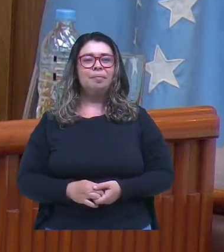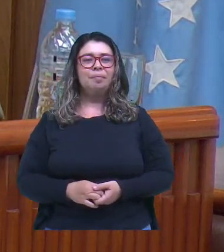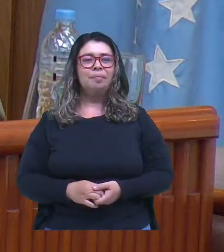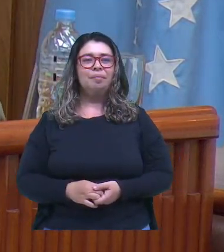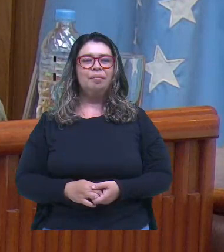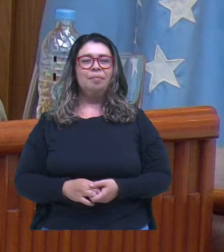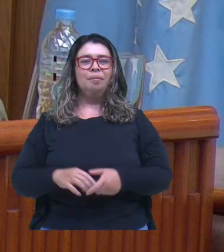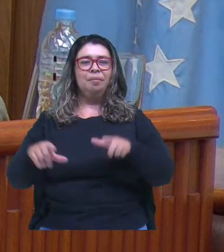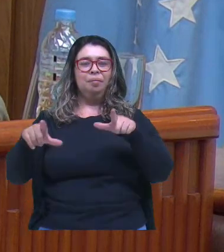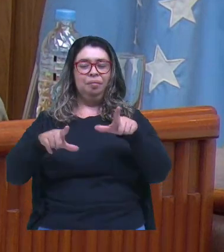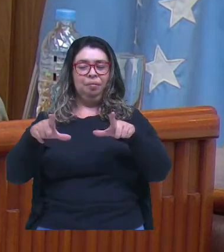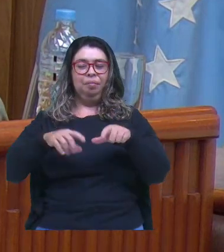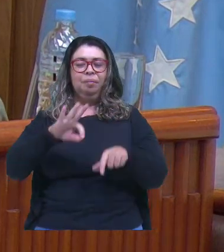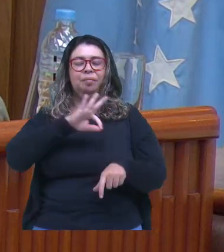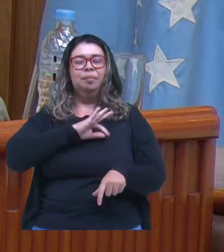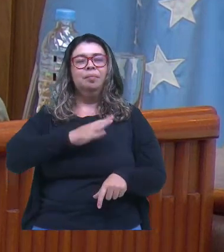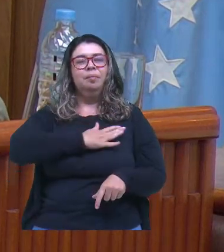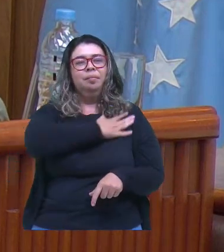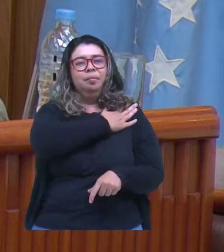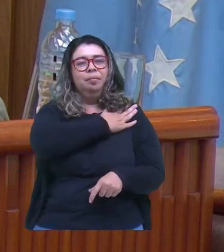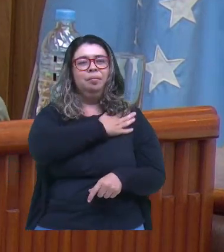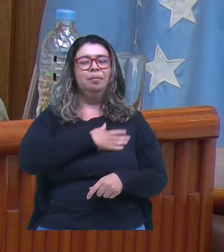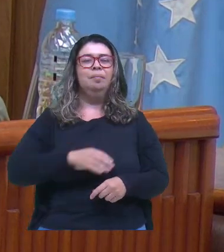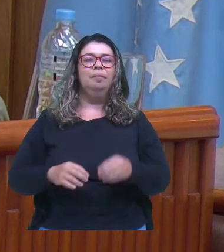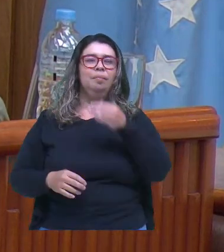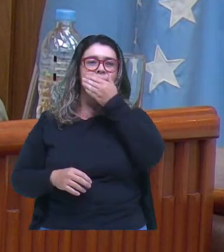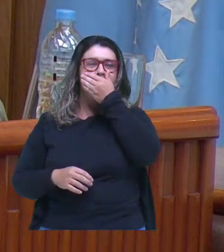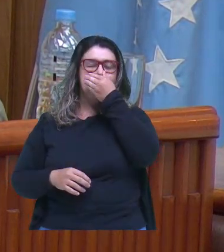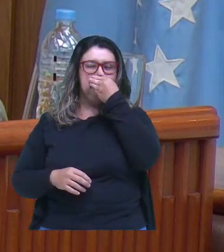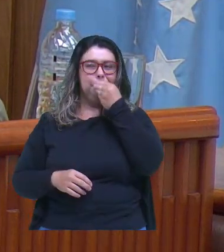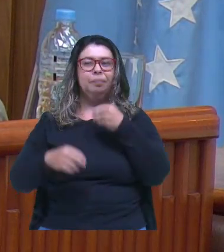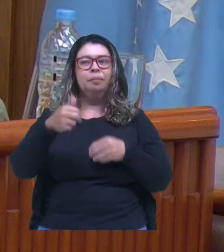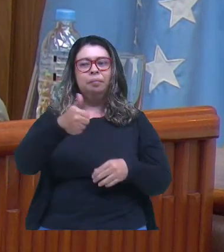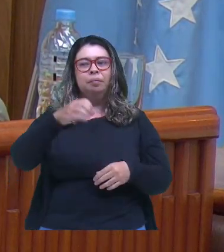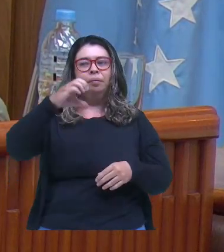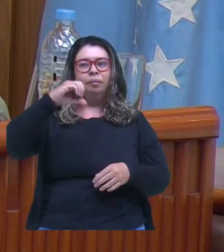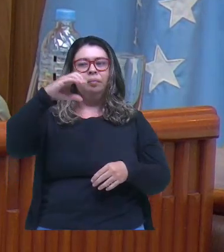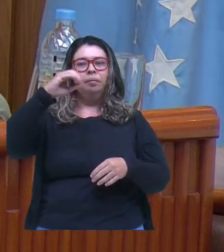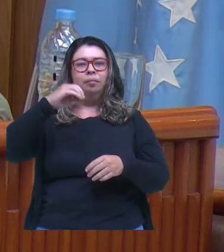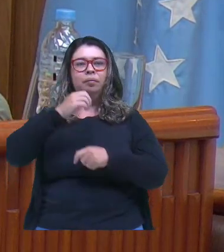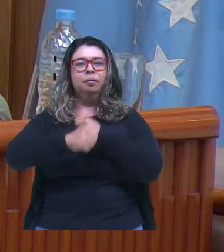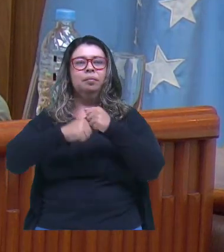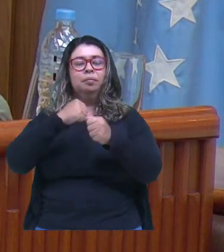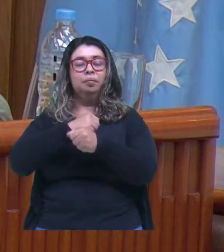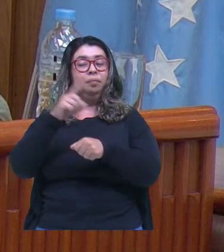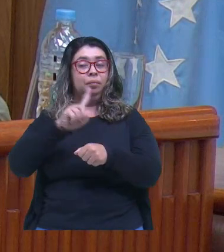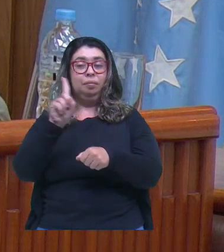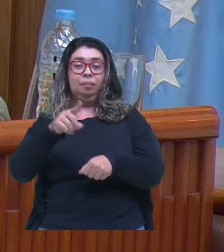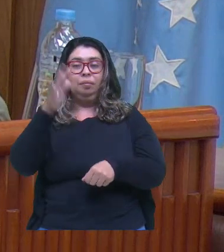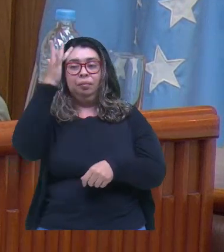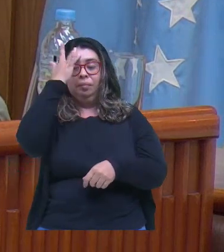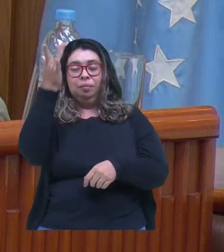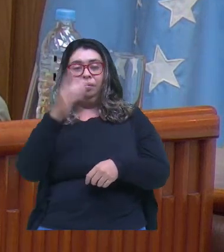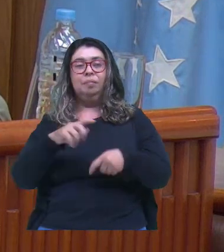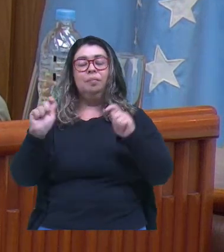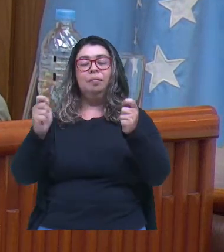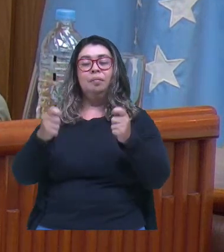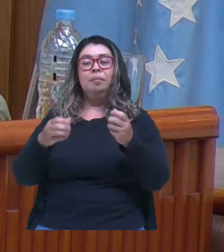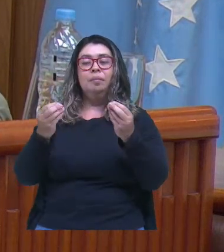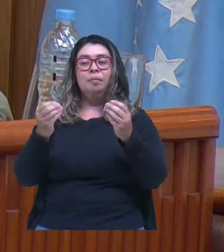Servir na Polícia Militar, uma instituição com 190 anos de existência, não é uma tarefa fácil. Exige